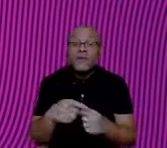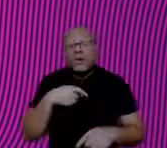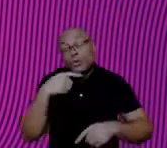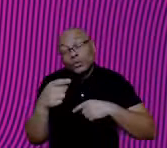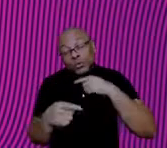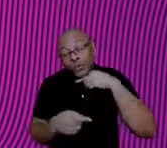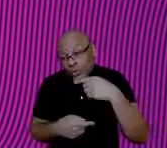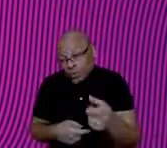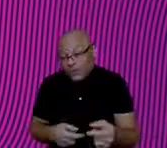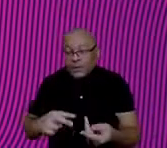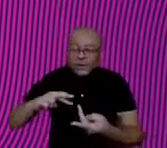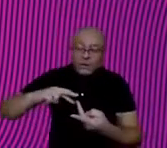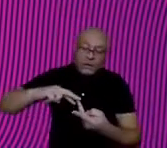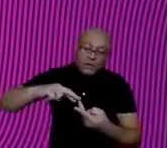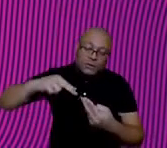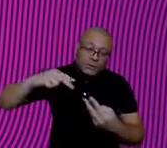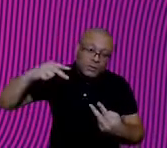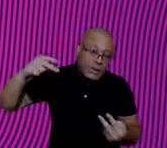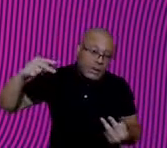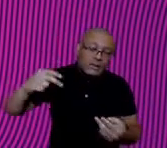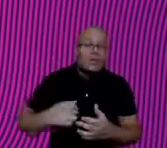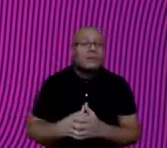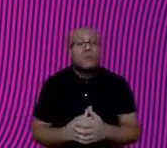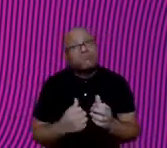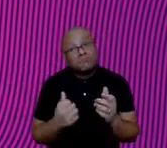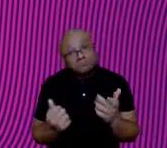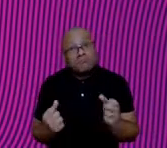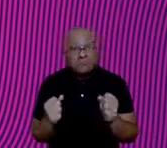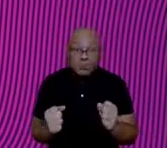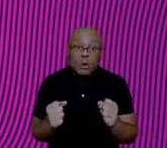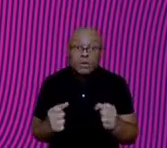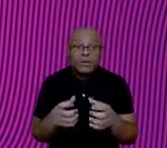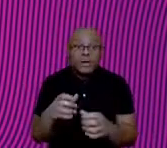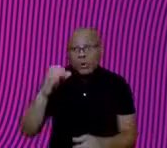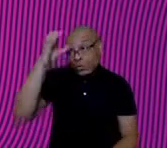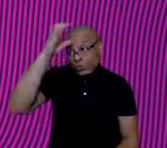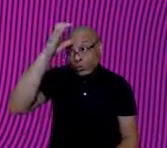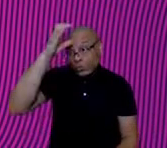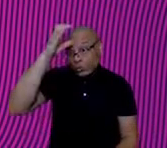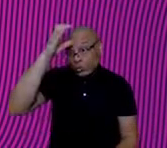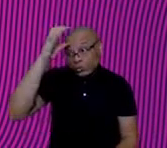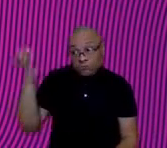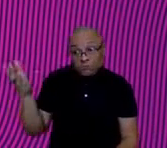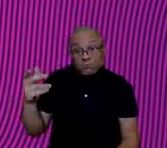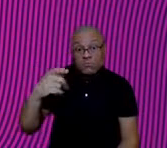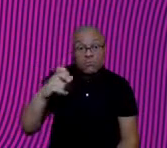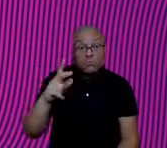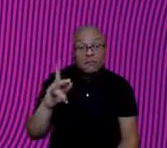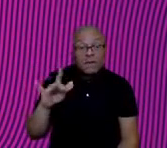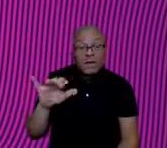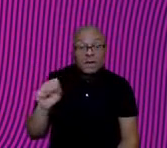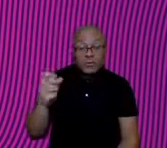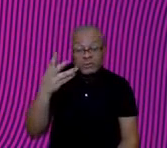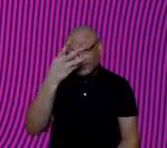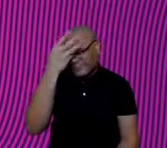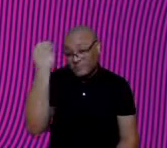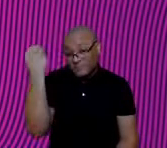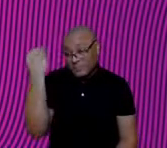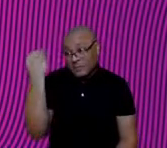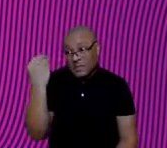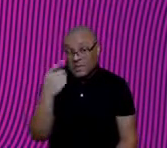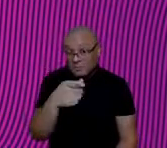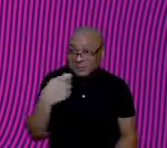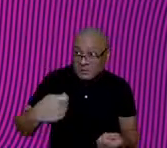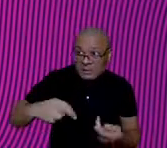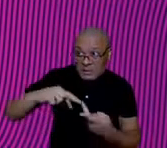genética? Porque, de repente, ele tem um tio que teve Parkinson. Isso é importante, não é importante? Você faz testagem genética, não faz testagem